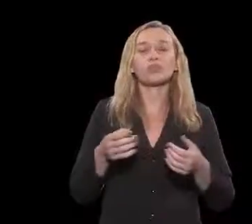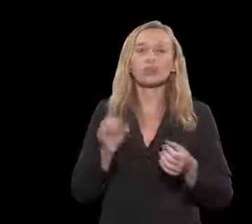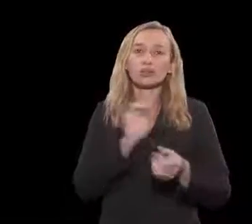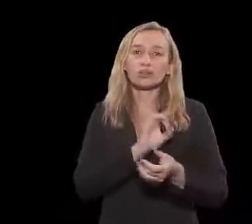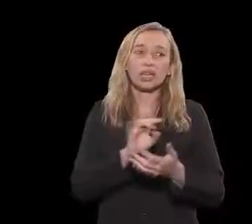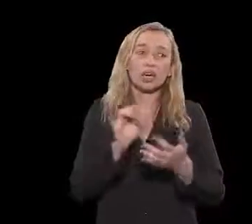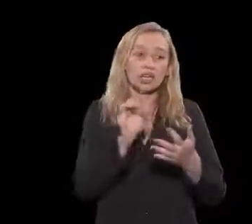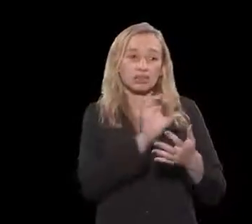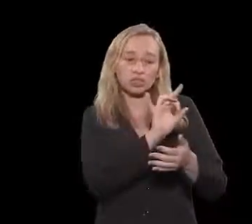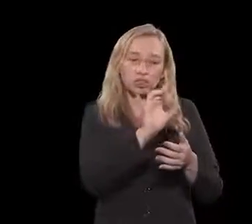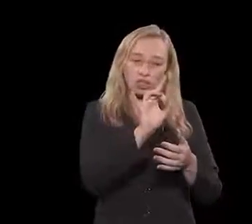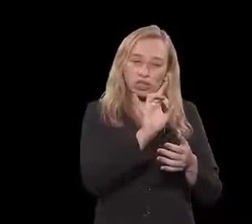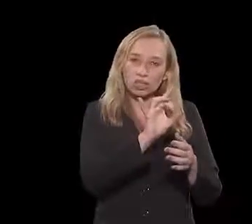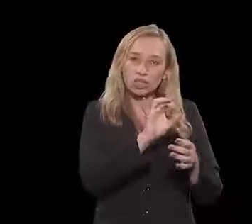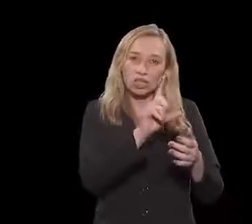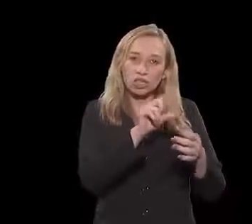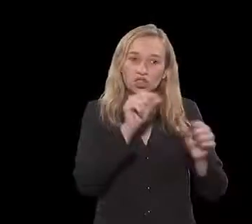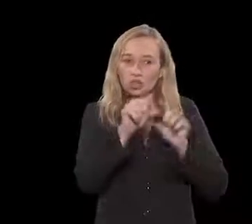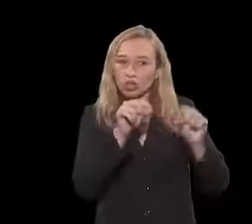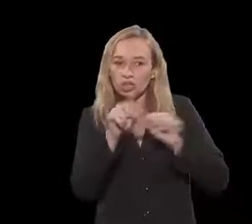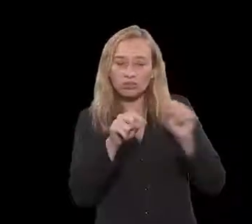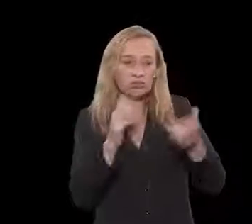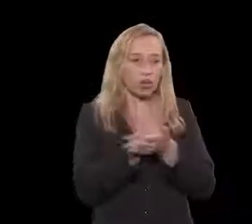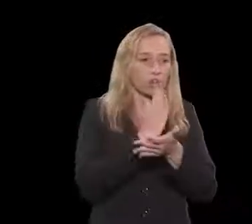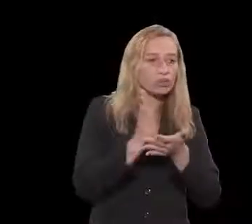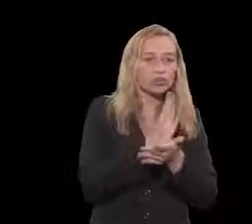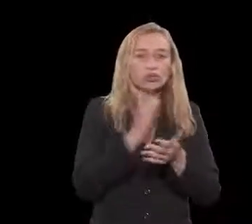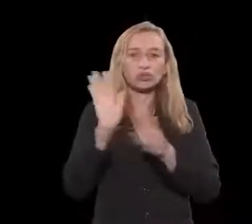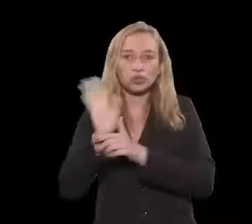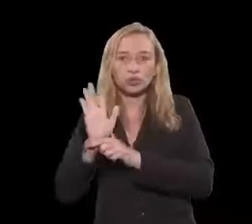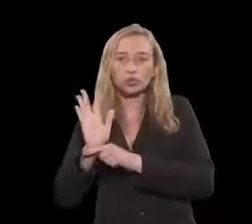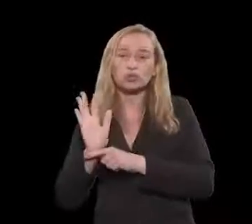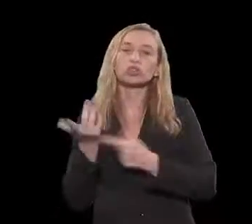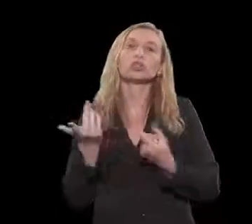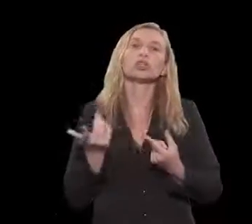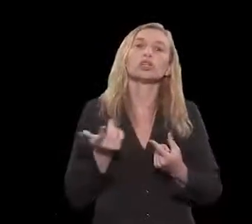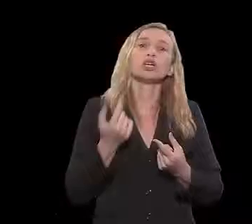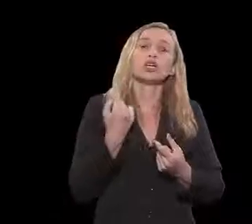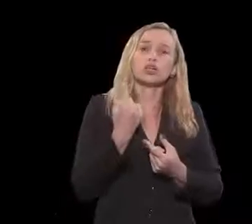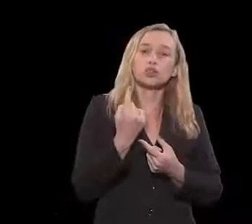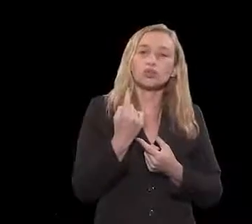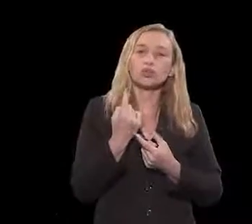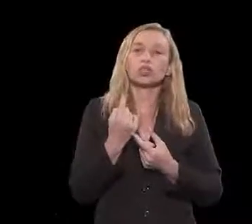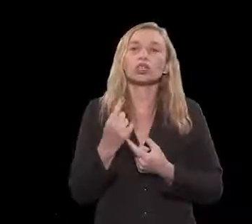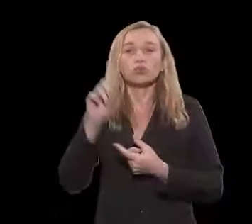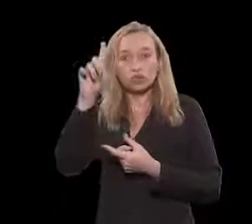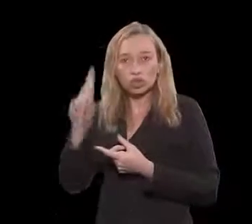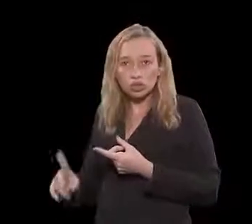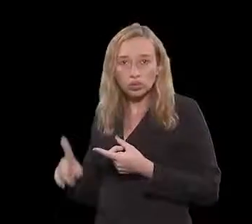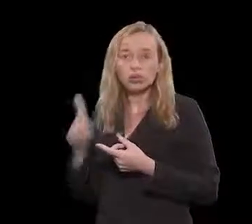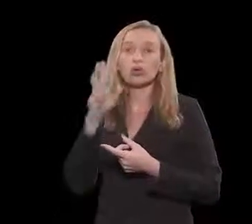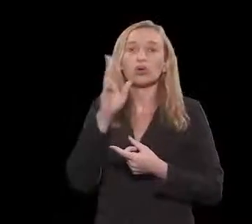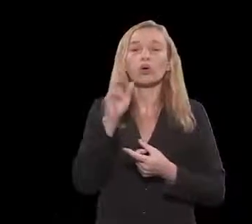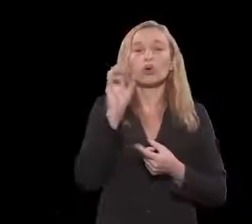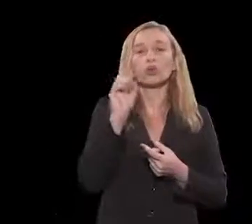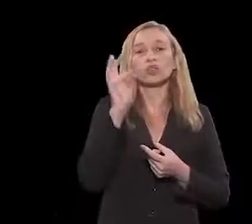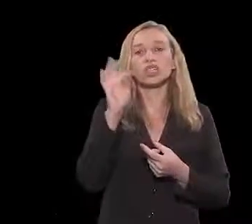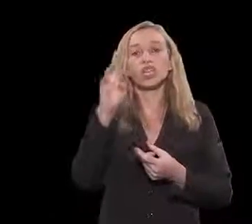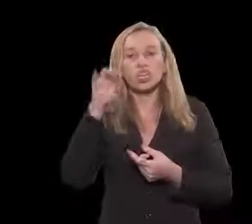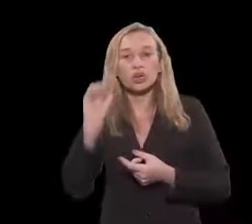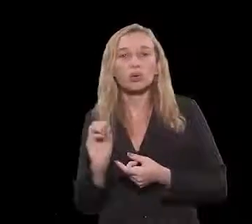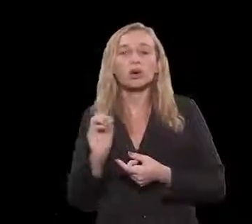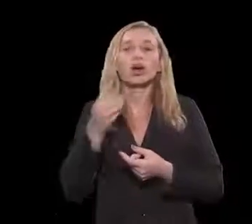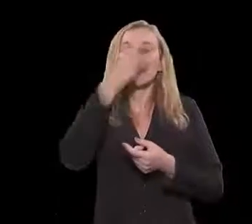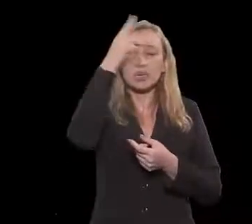gente está selecionando os filmes e um dos critérios de seleção é que o diretor, o roteirista, enfim, a